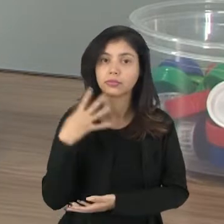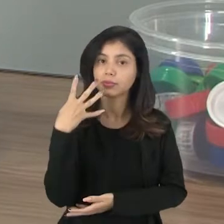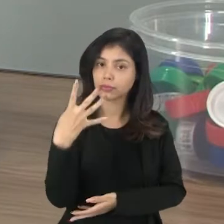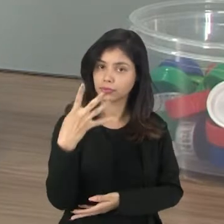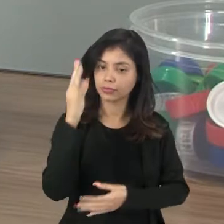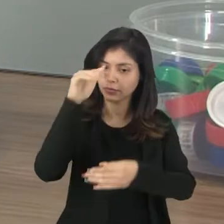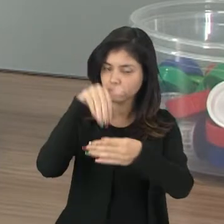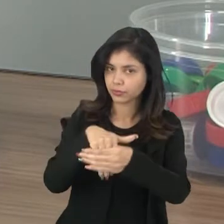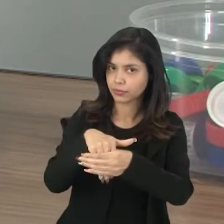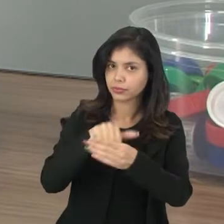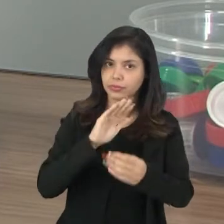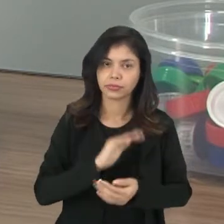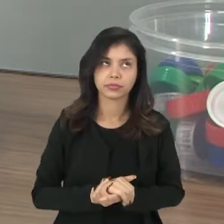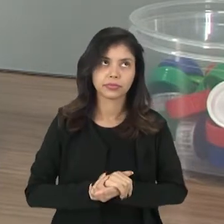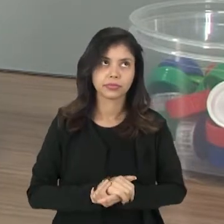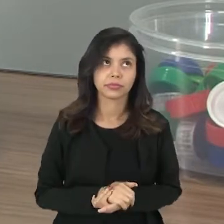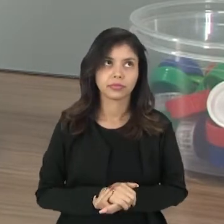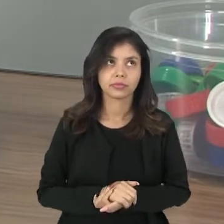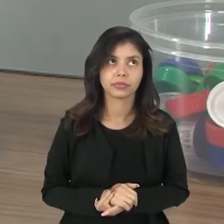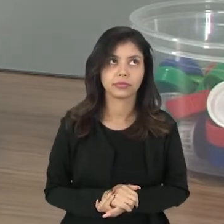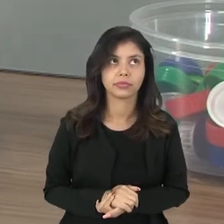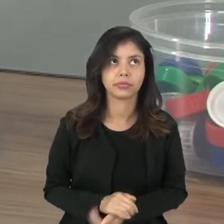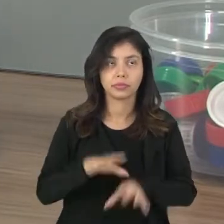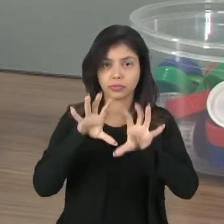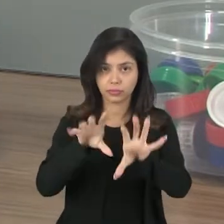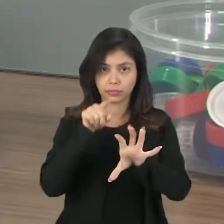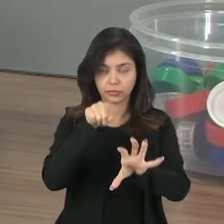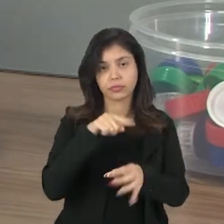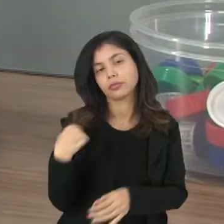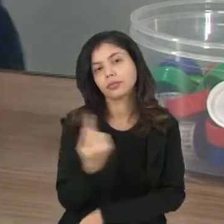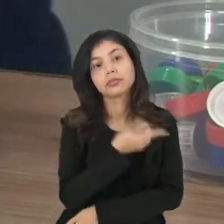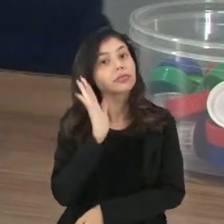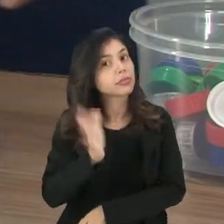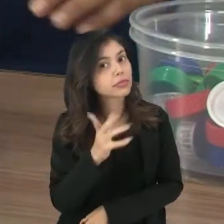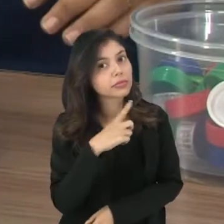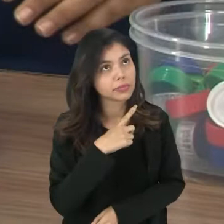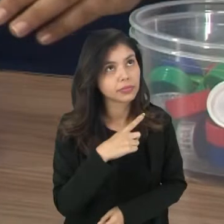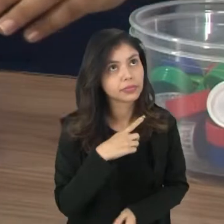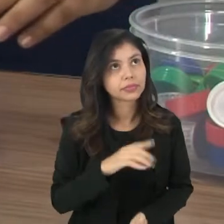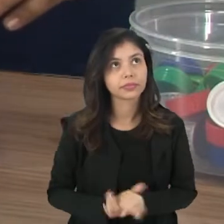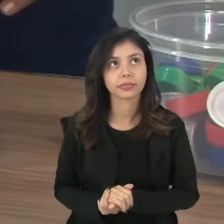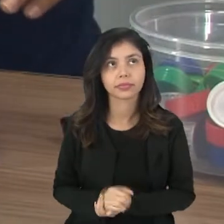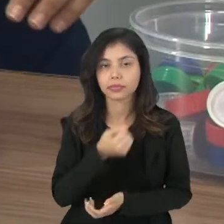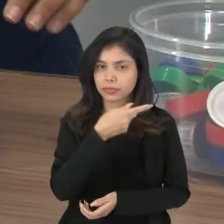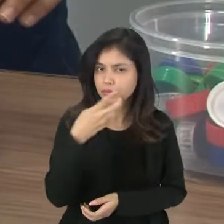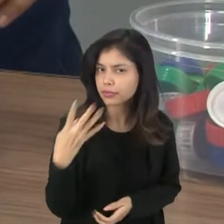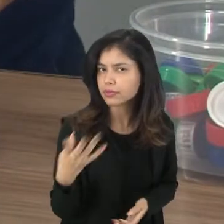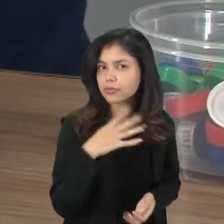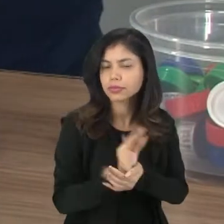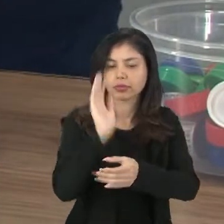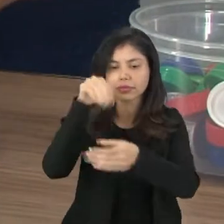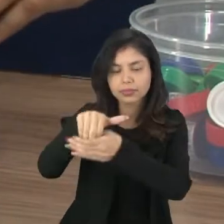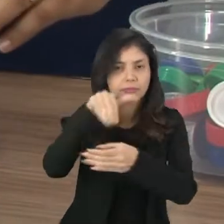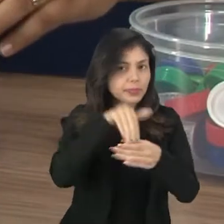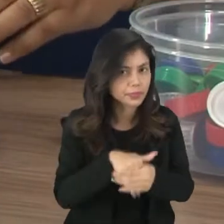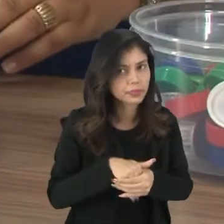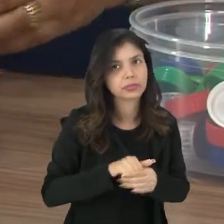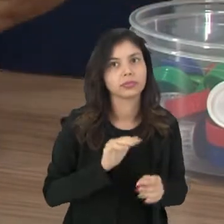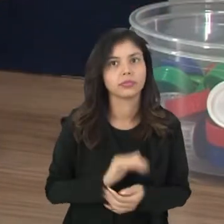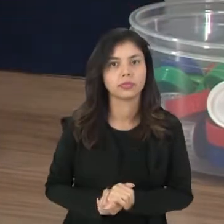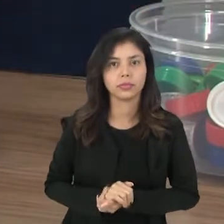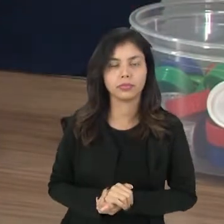de 4 votos. Então, aqui a gente já tem uma quantidade de votos,